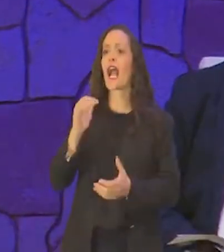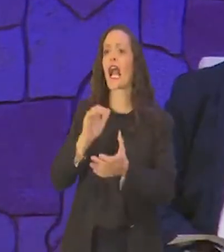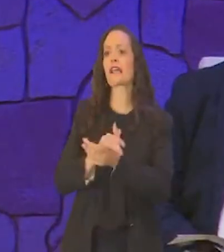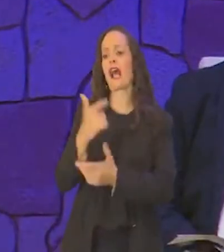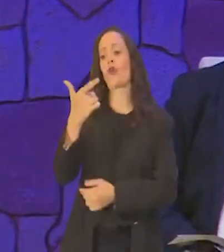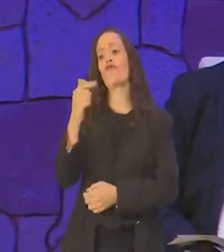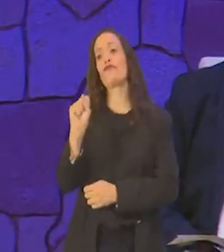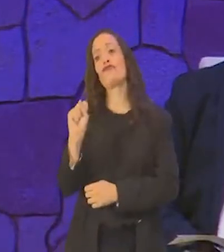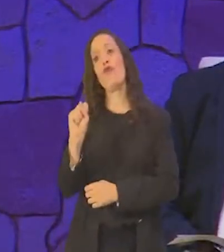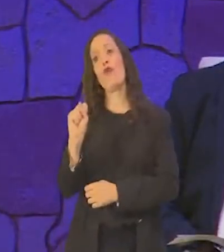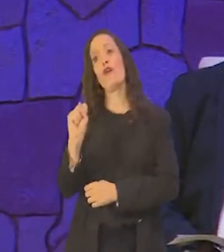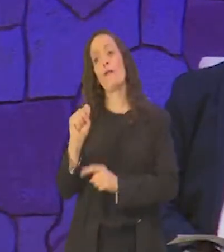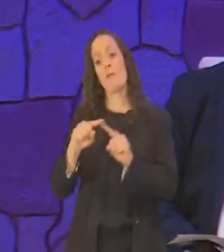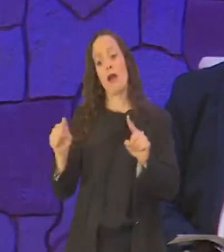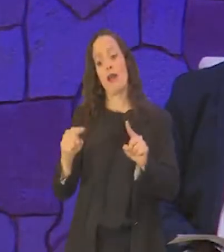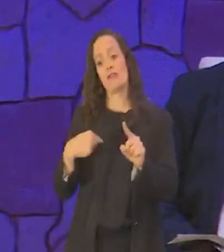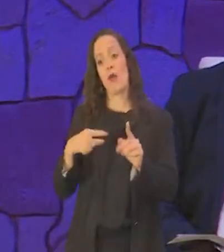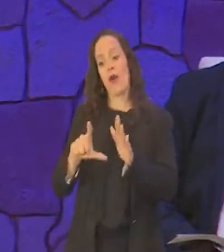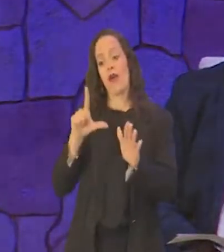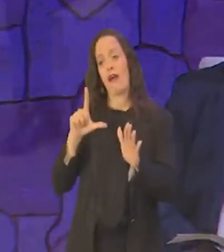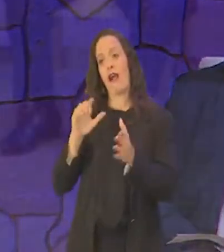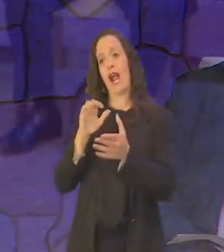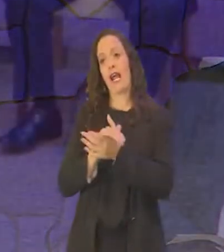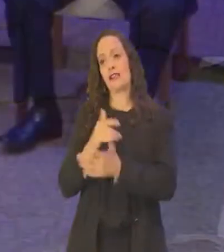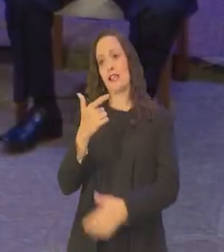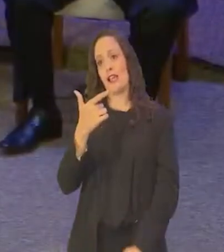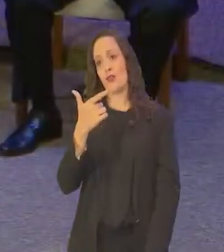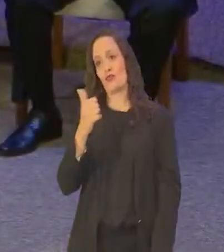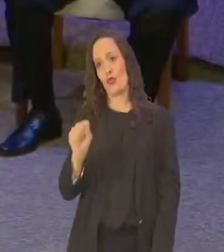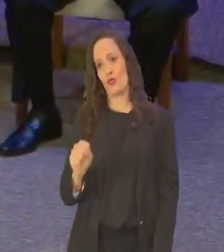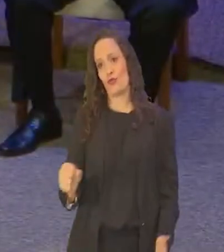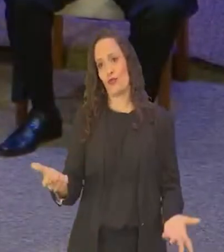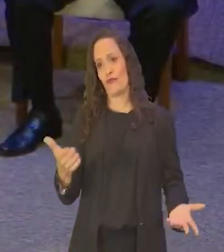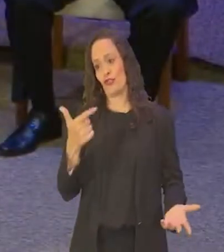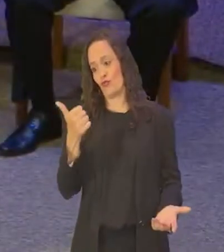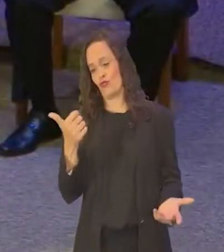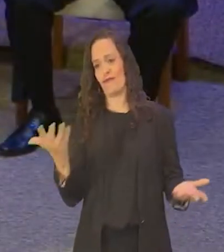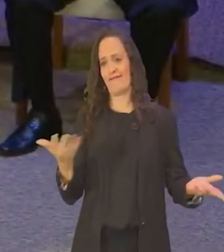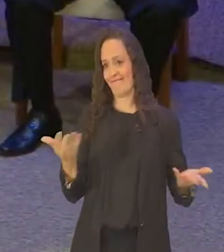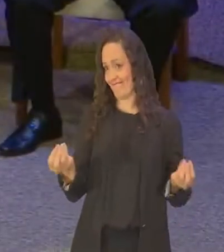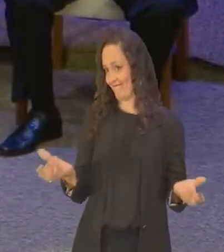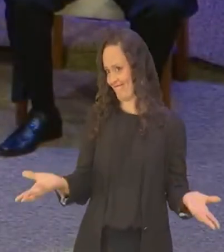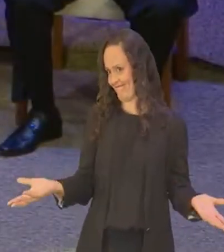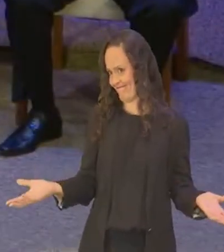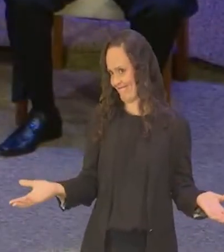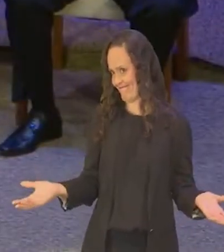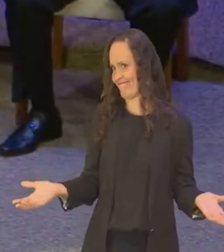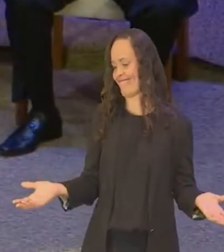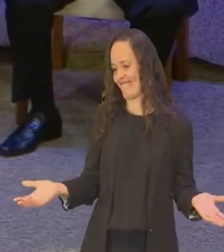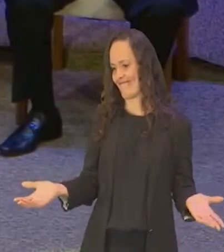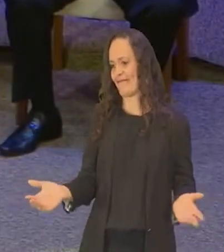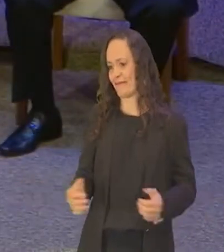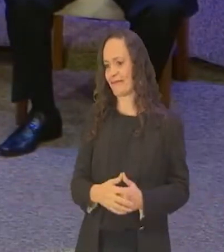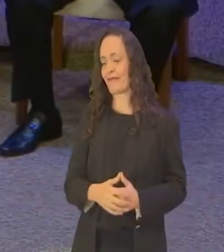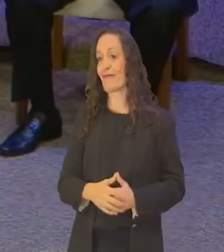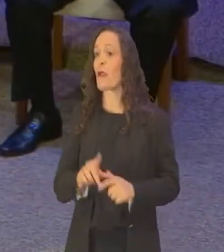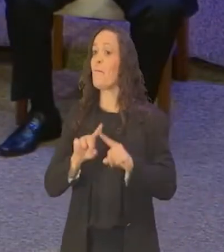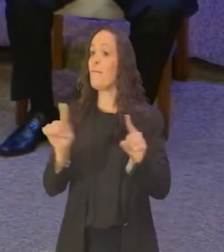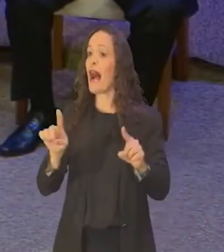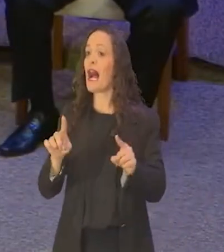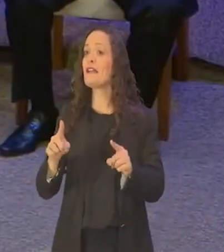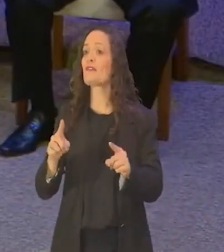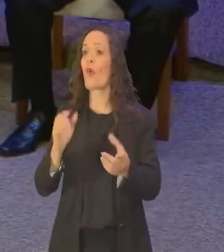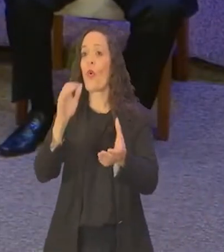idade. E isso amadureceu, trouxe recurso para a provisão, trouxe autonomia